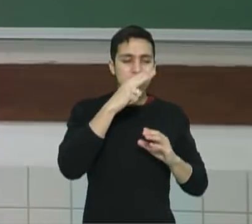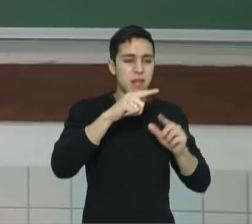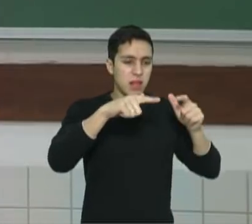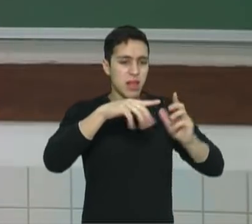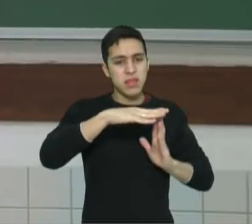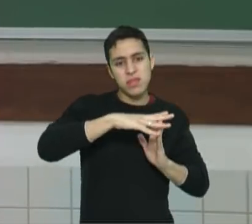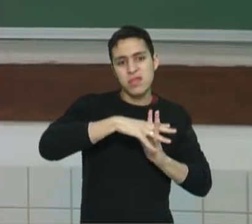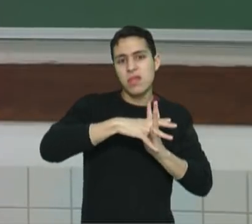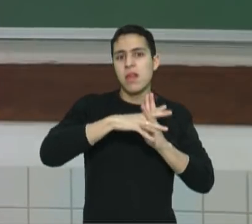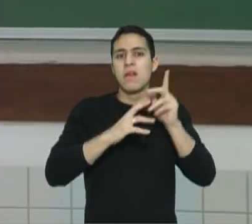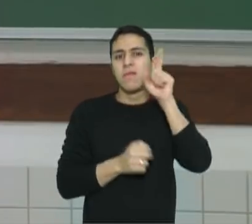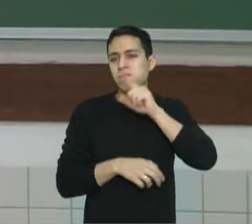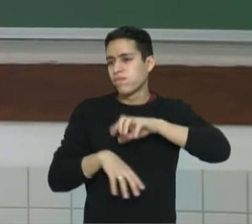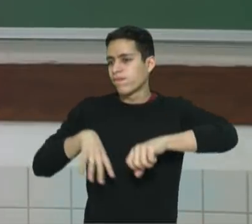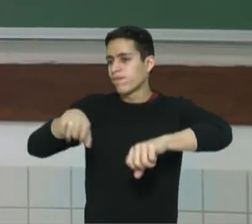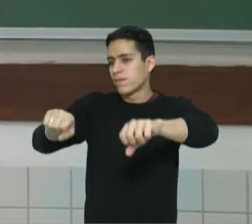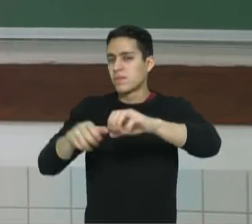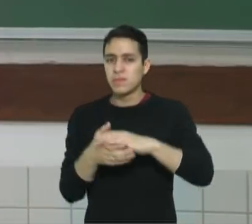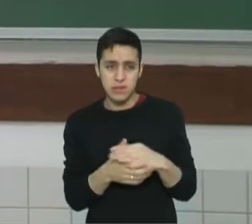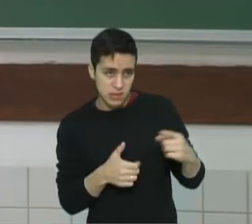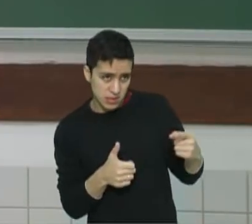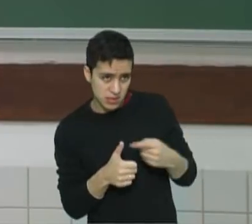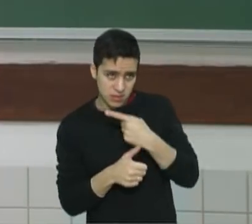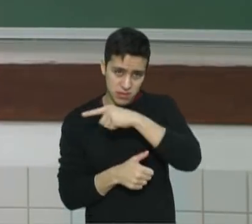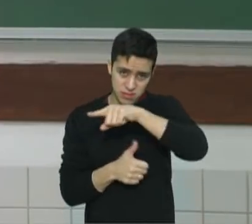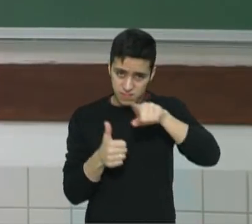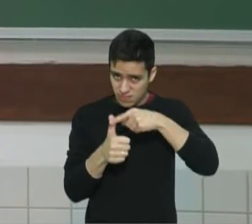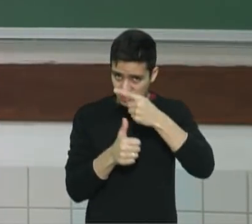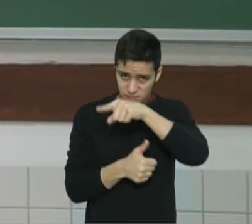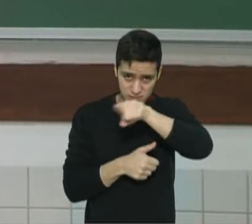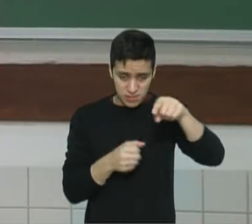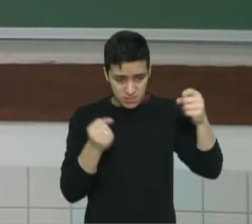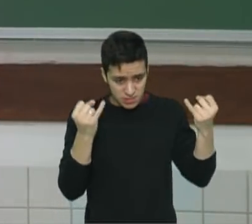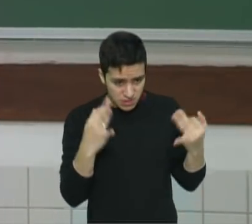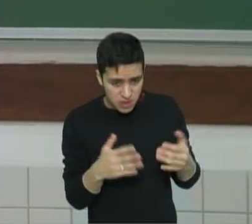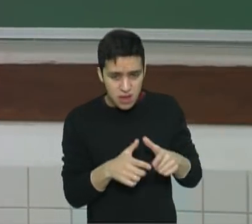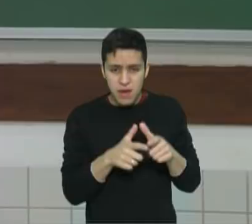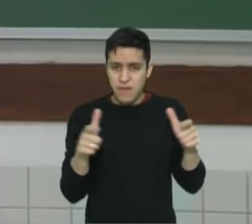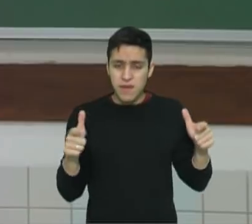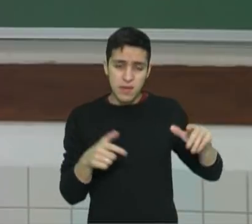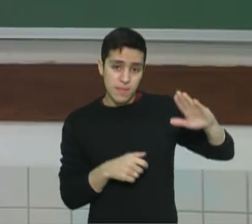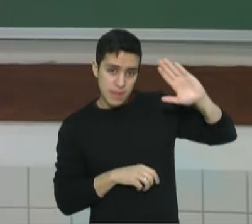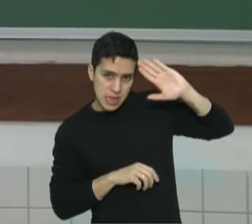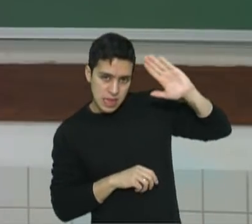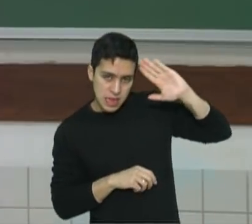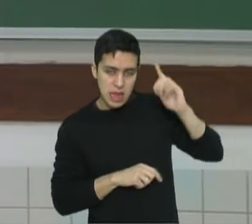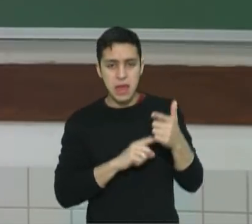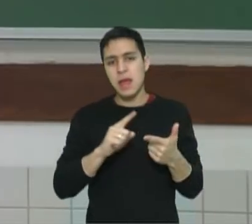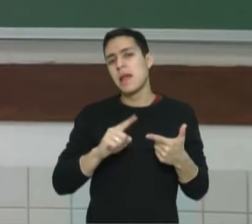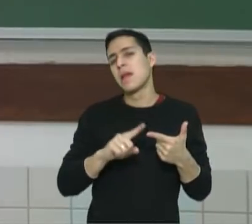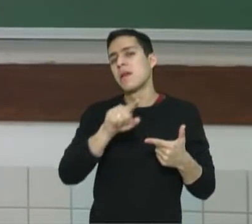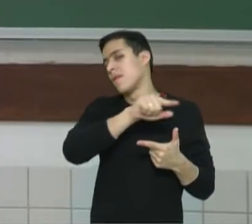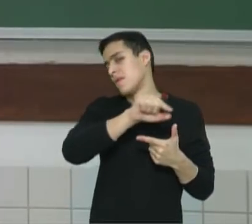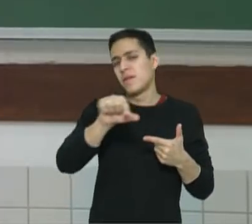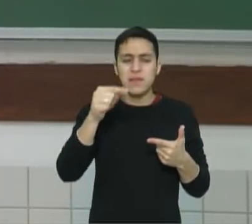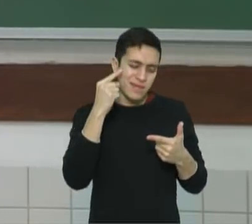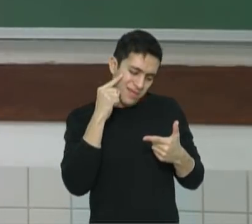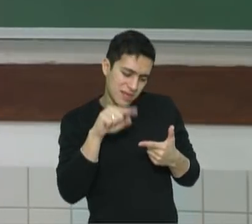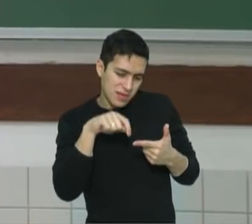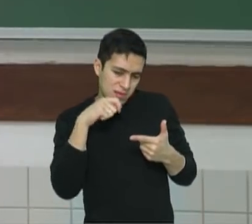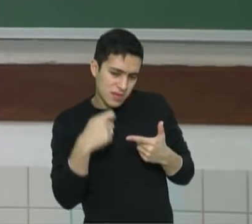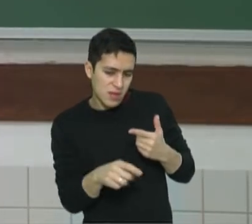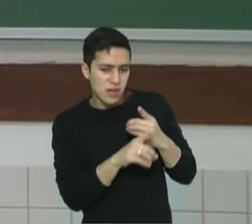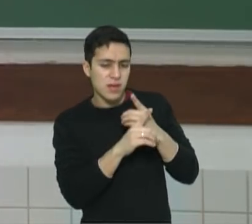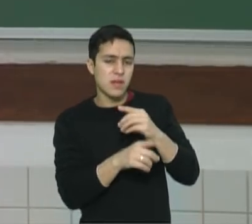território norte-americano. Na primeira, você vai falar sobre o avanço militar. Na segunda, você vai verificar sobre a